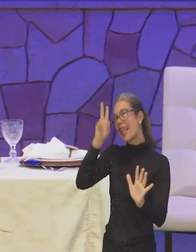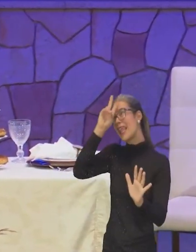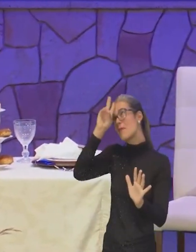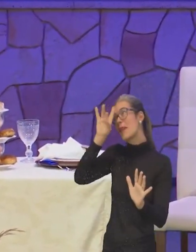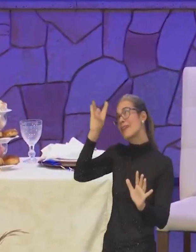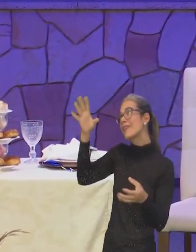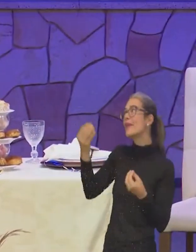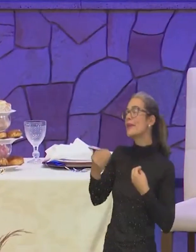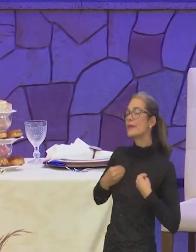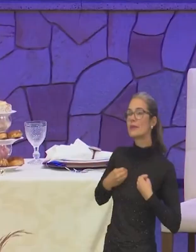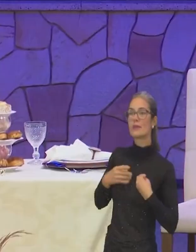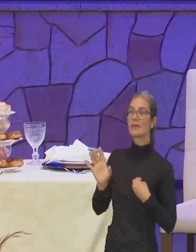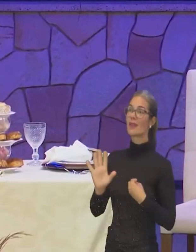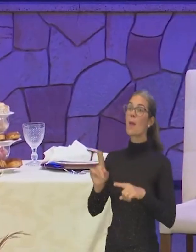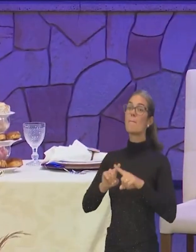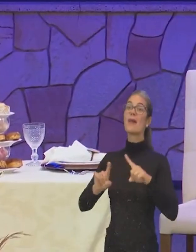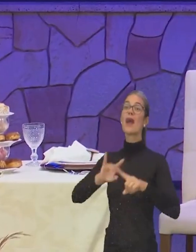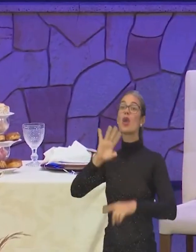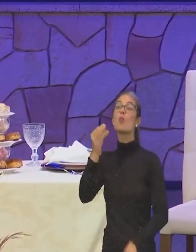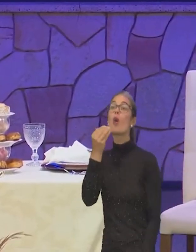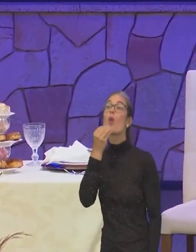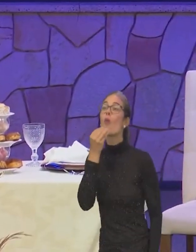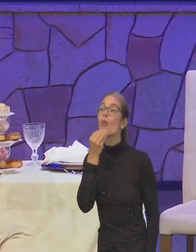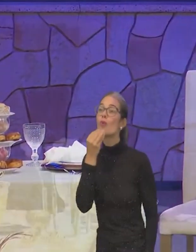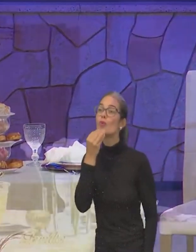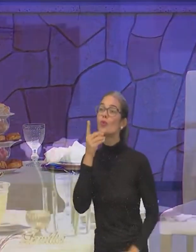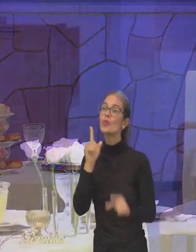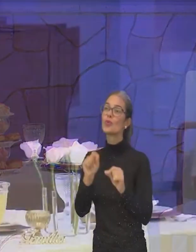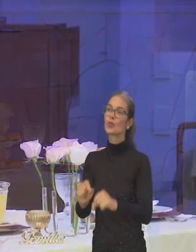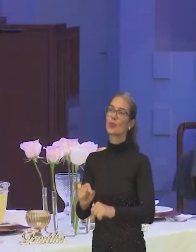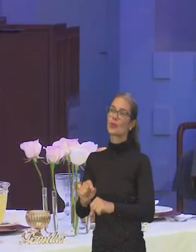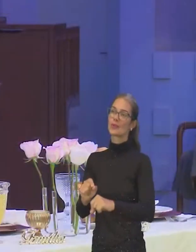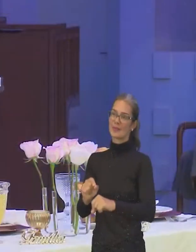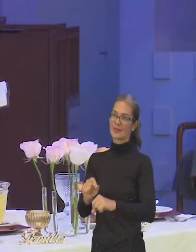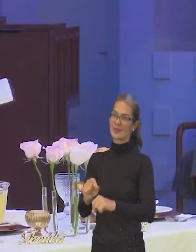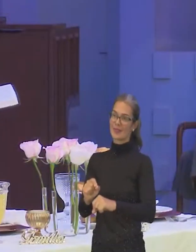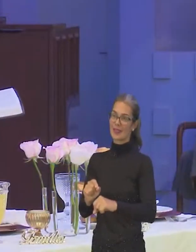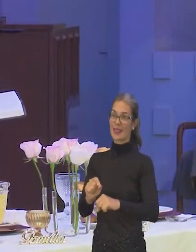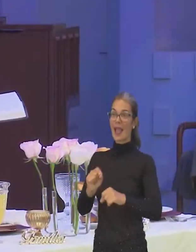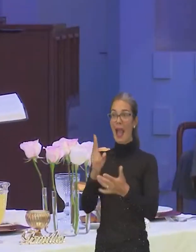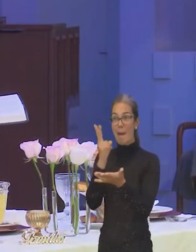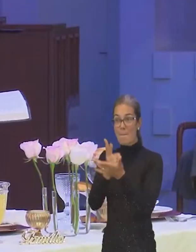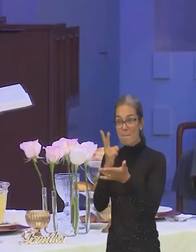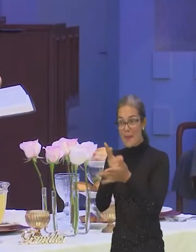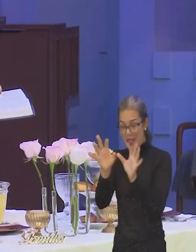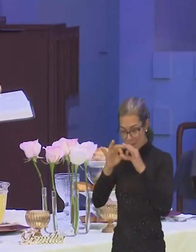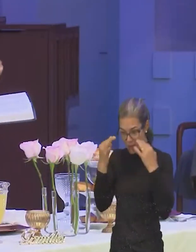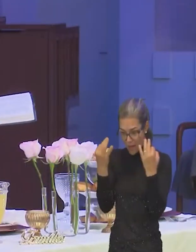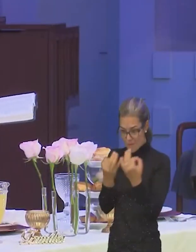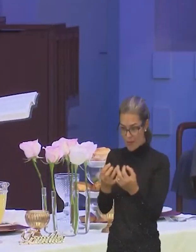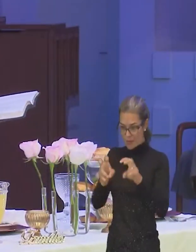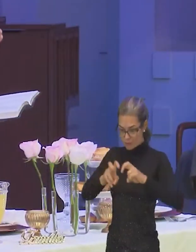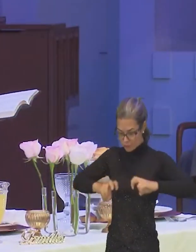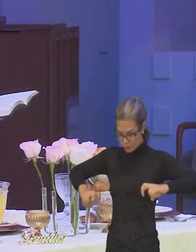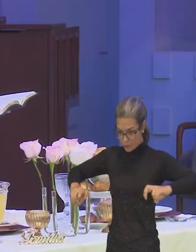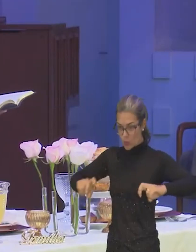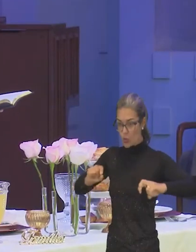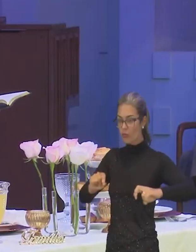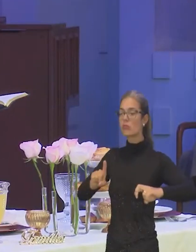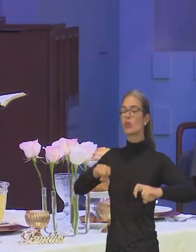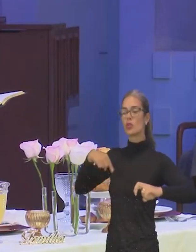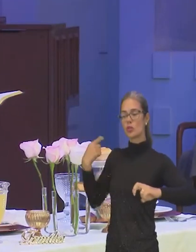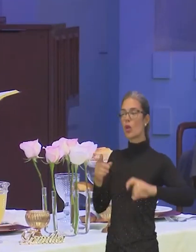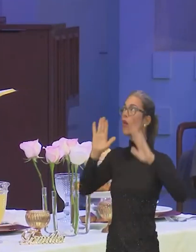nos deu. É a oportunidade daqueles que moram naquela casa de dizer: nós olhamos para o